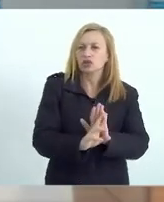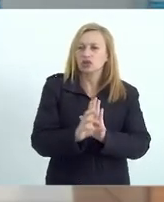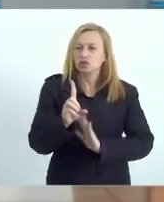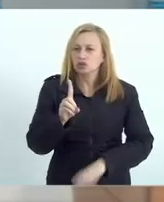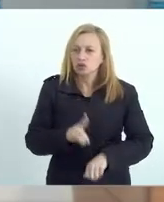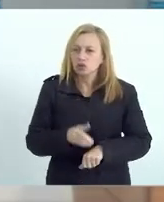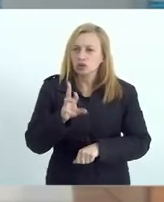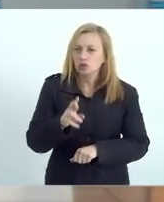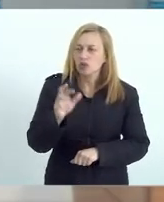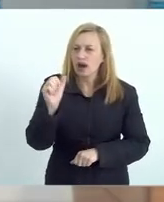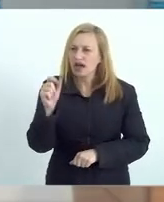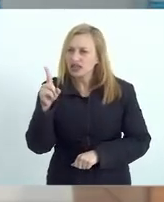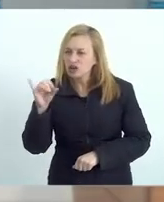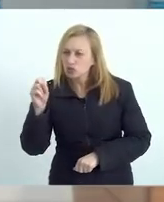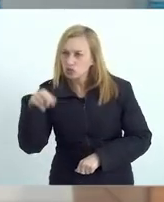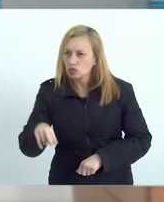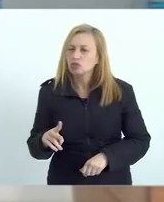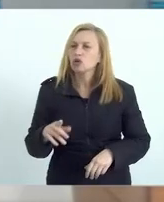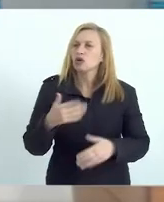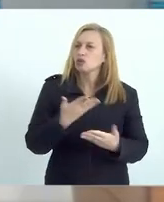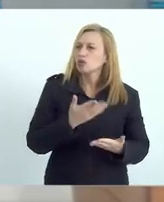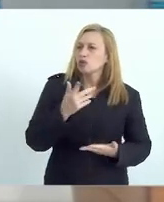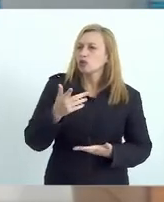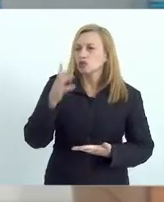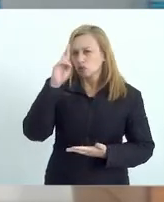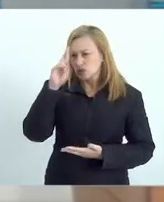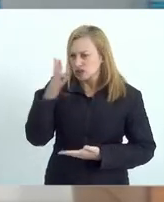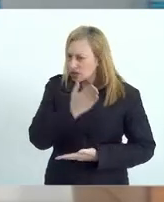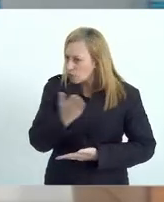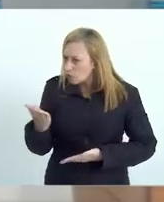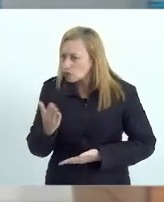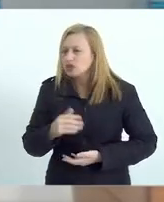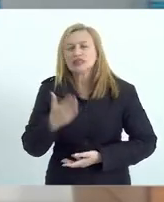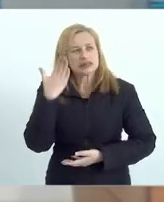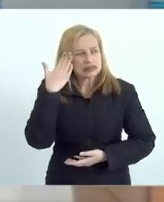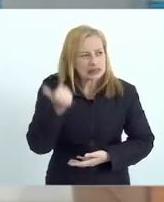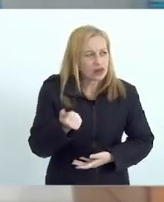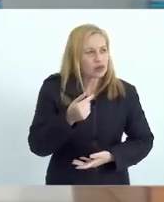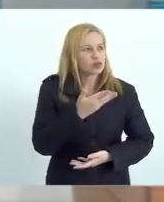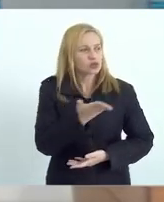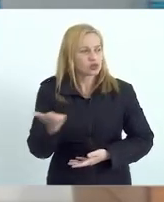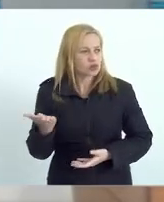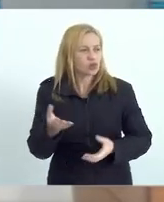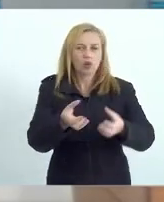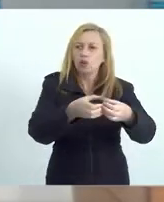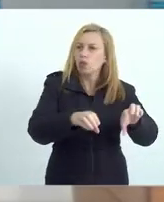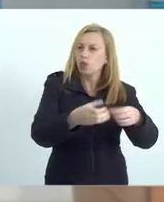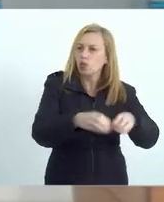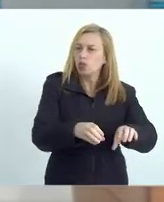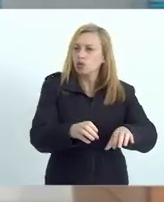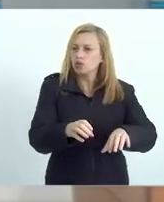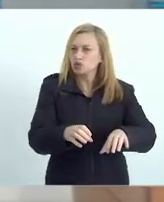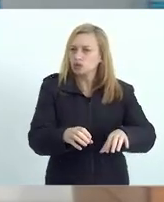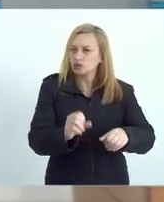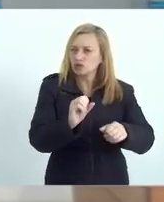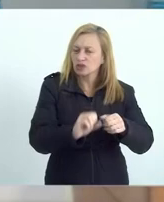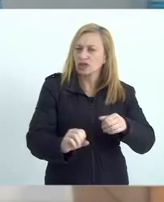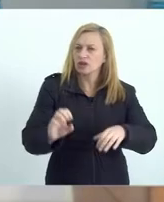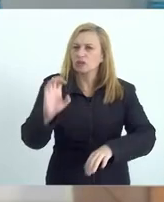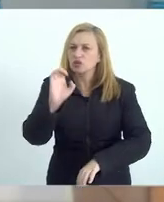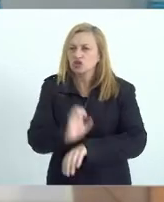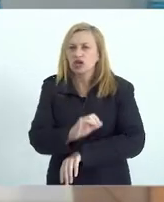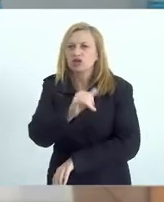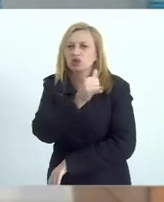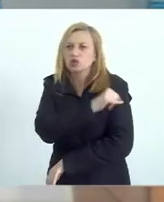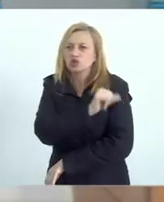Adilson os senhores saibam e senhores que os senhores prestaram concurso para o estado do Rio de